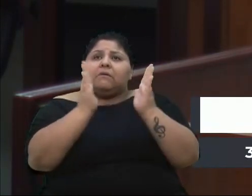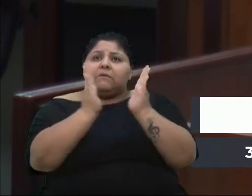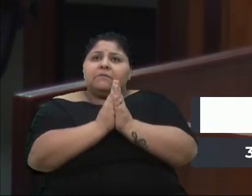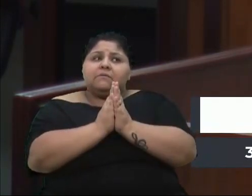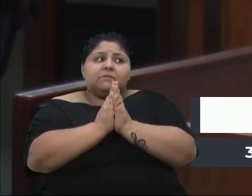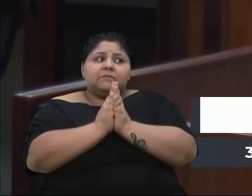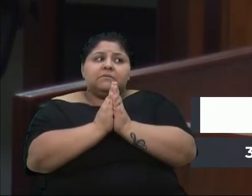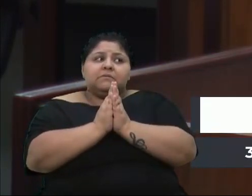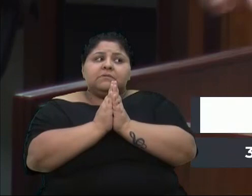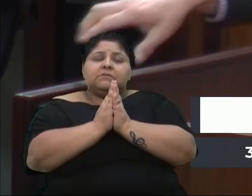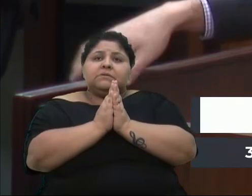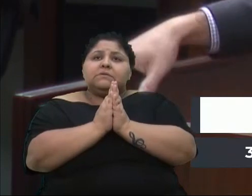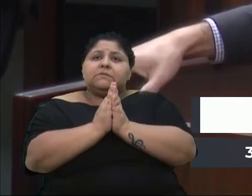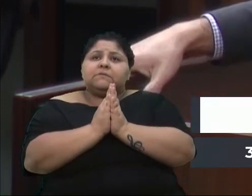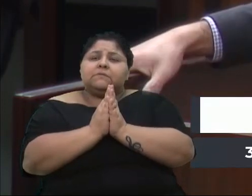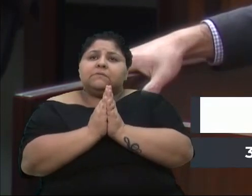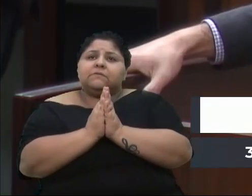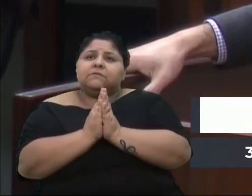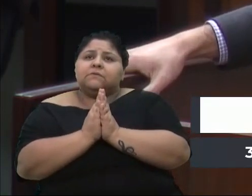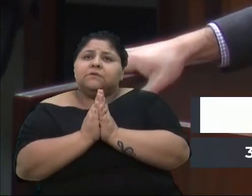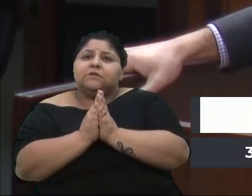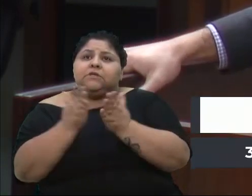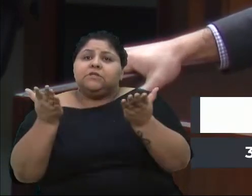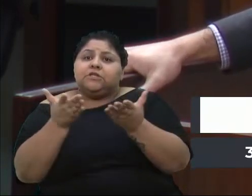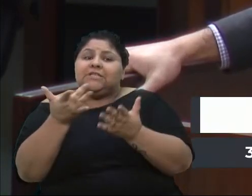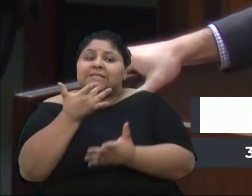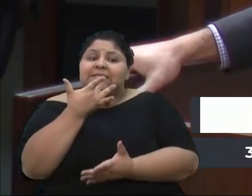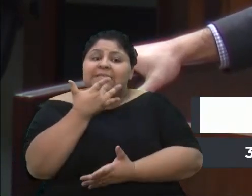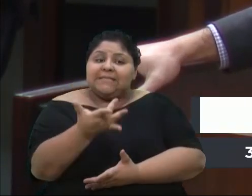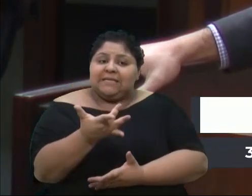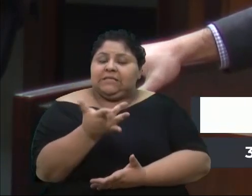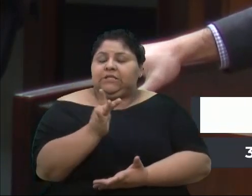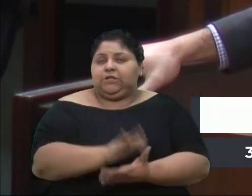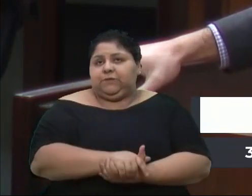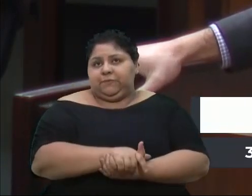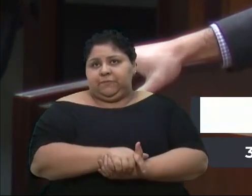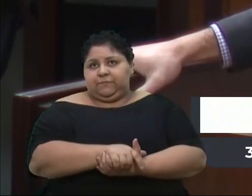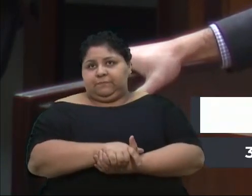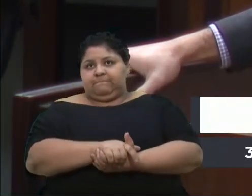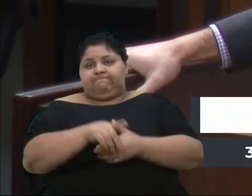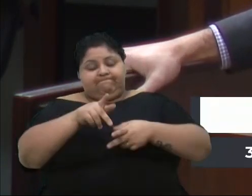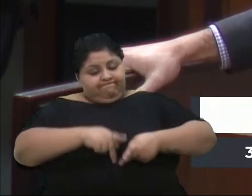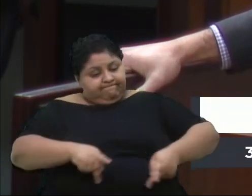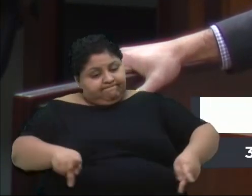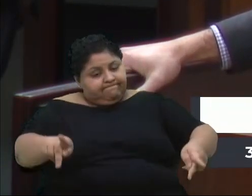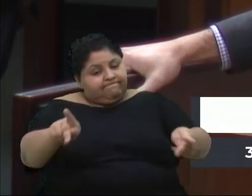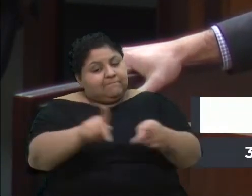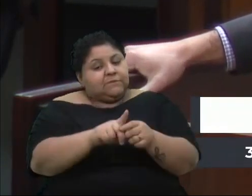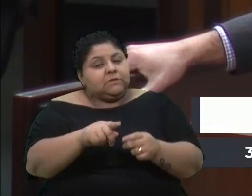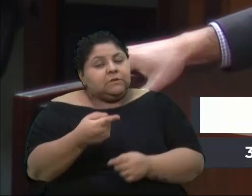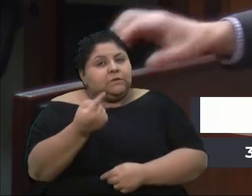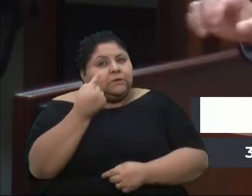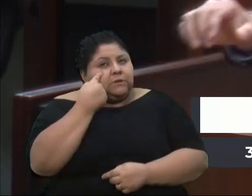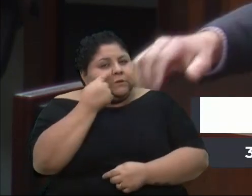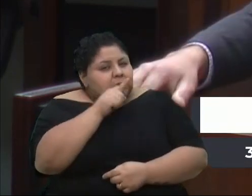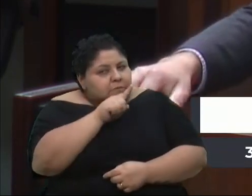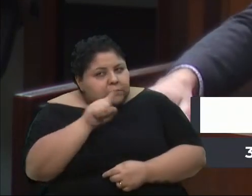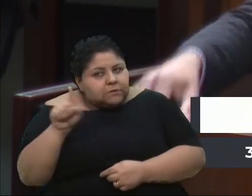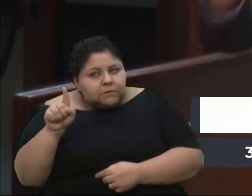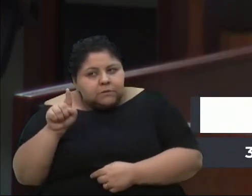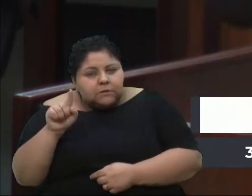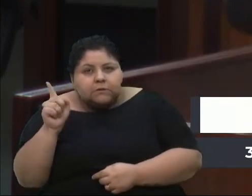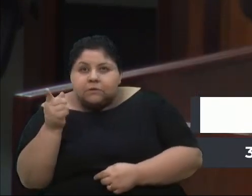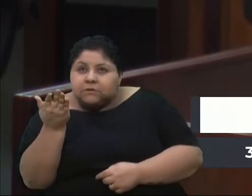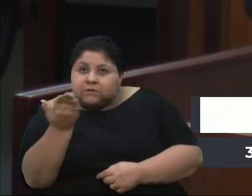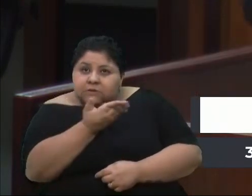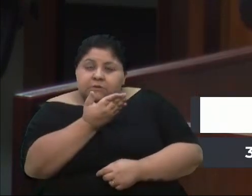quando for se dar por conta, aí já é tarde. A população está observando. E se nós for analisar